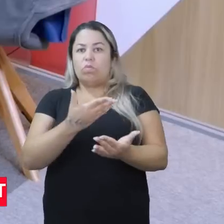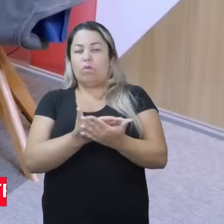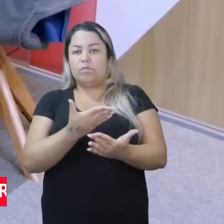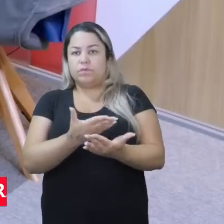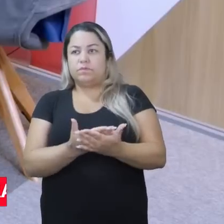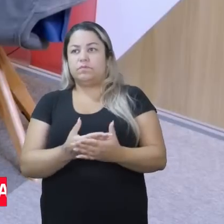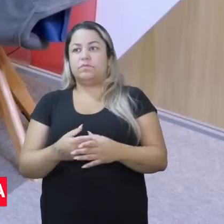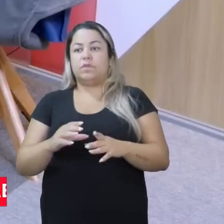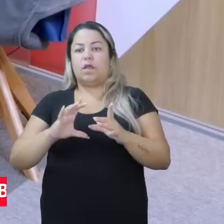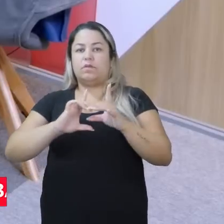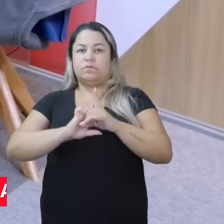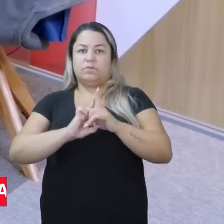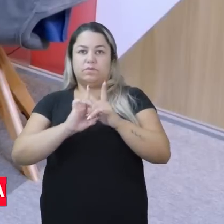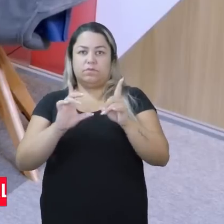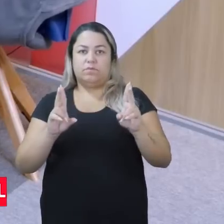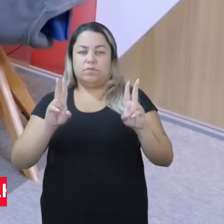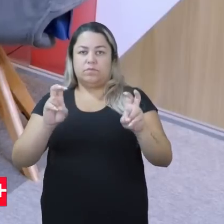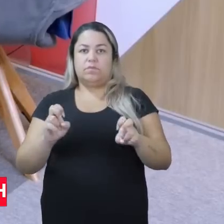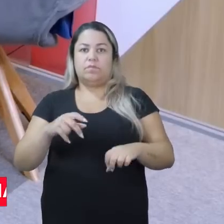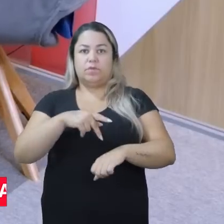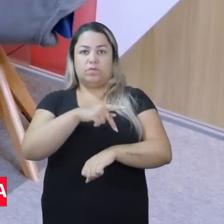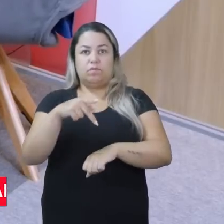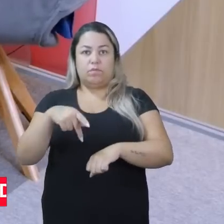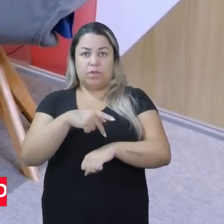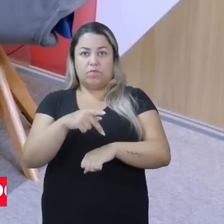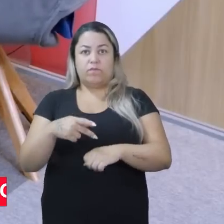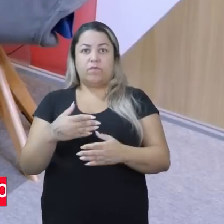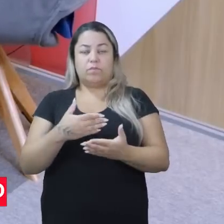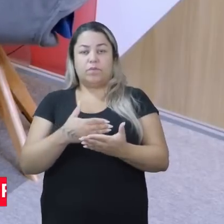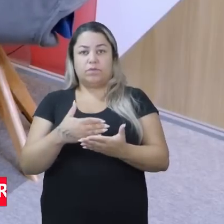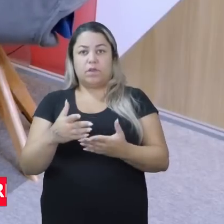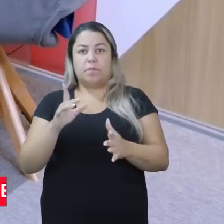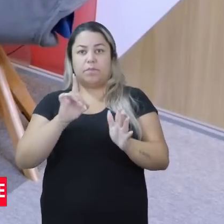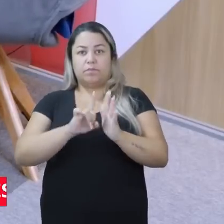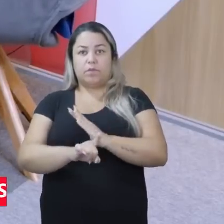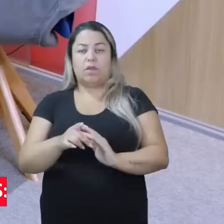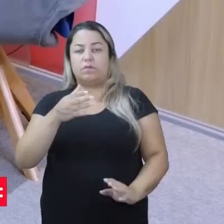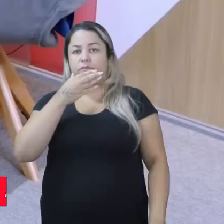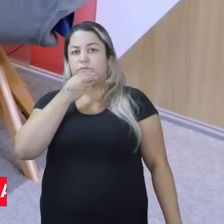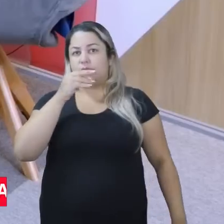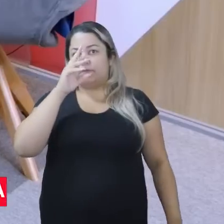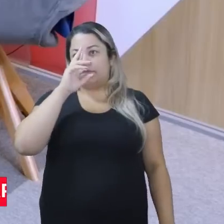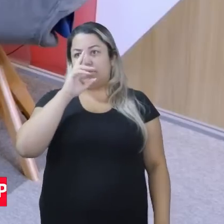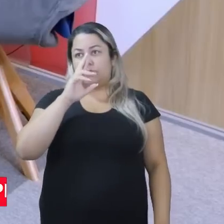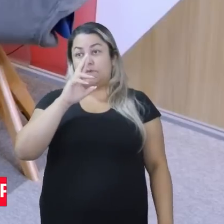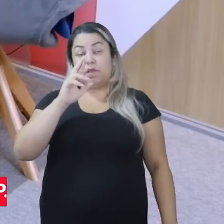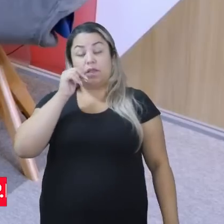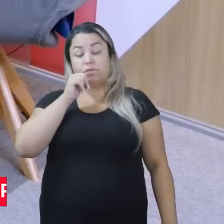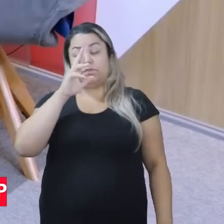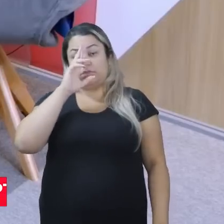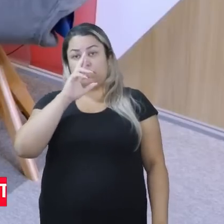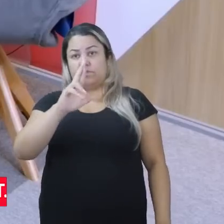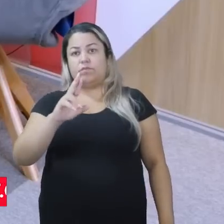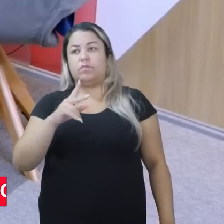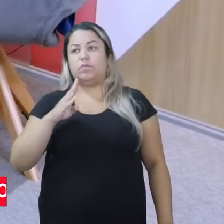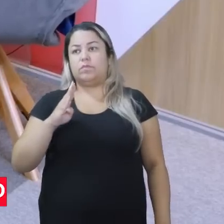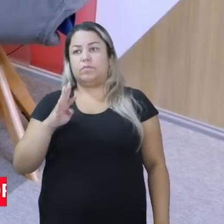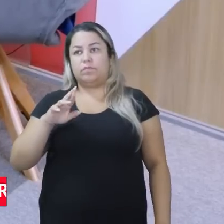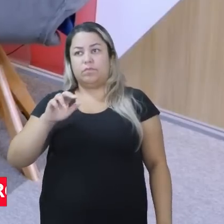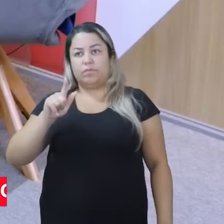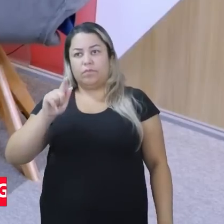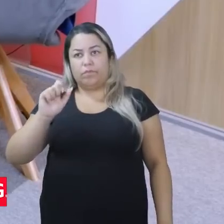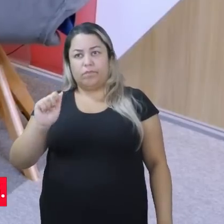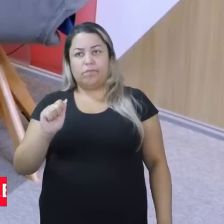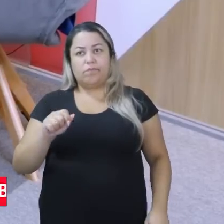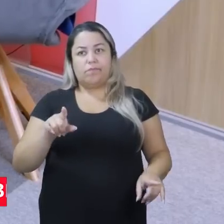da democracia no país, eu vou começar então perguntando à senhora sobre aí o Braga Neto, né, nesse peça também aí